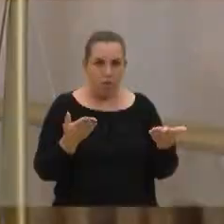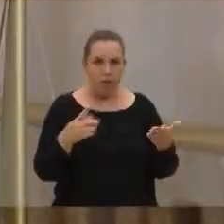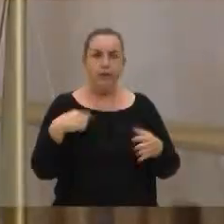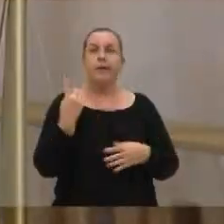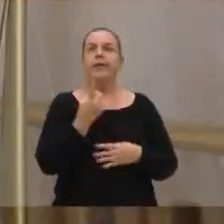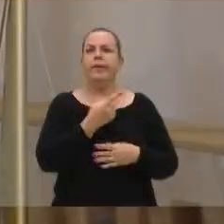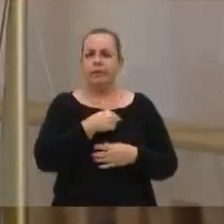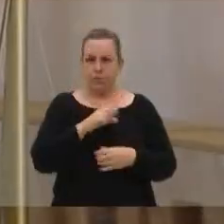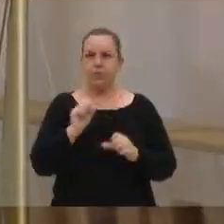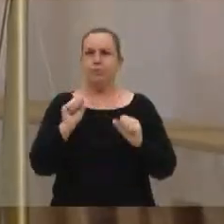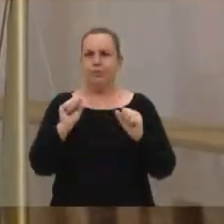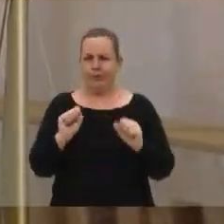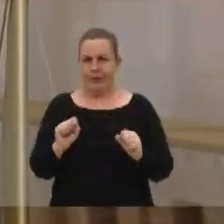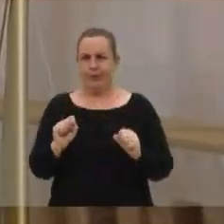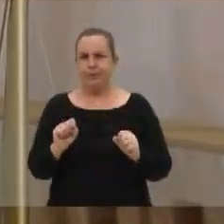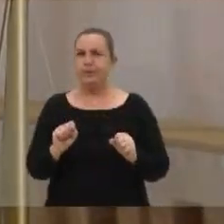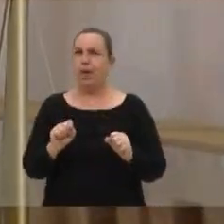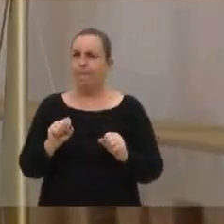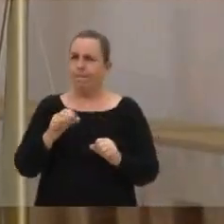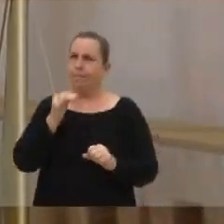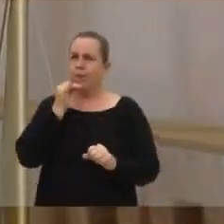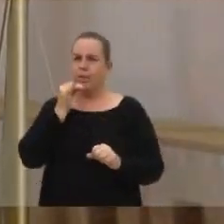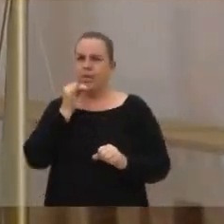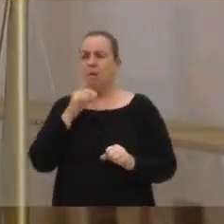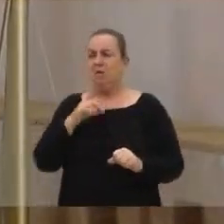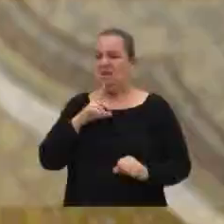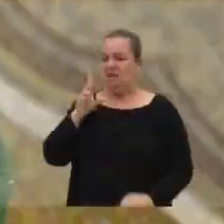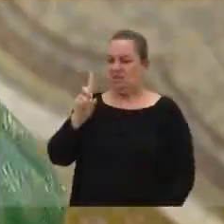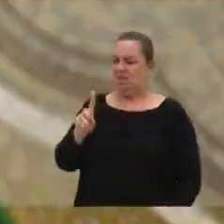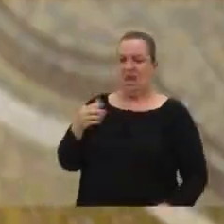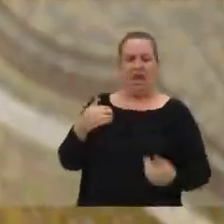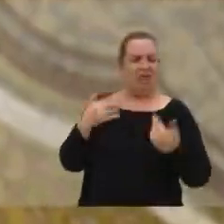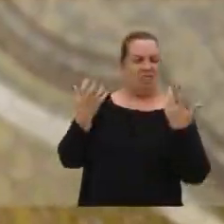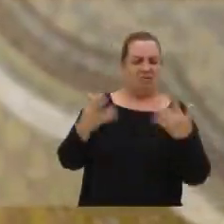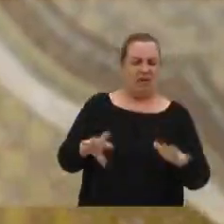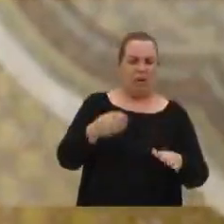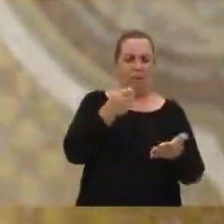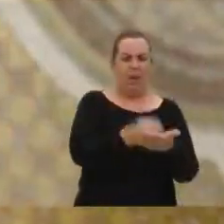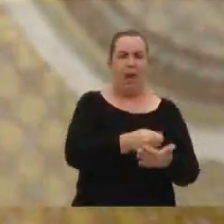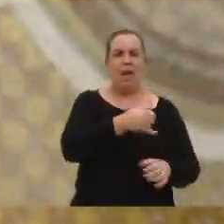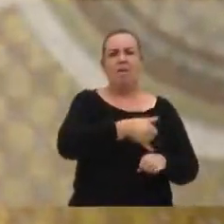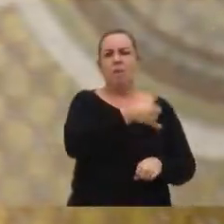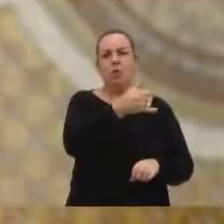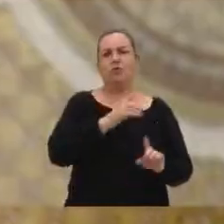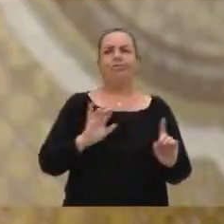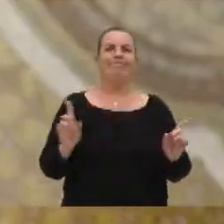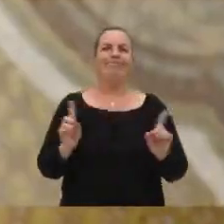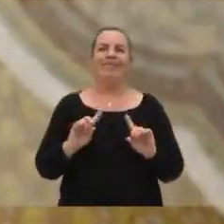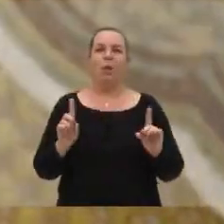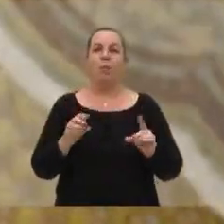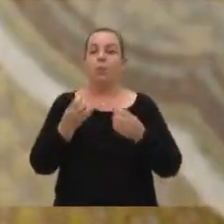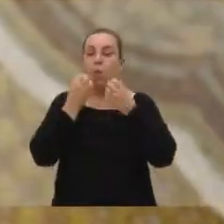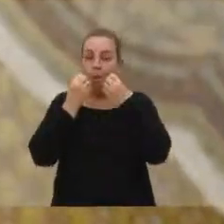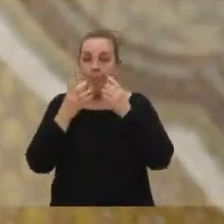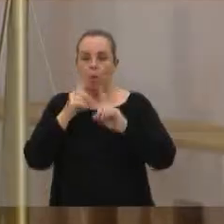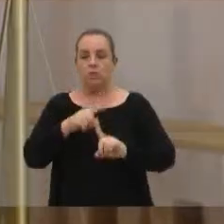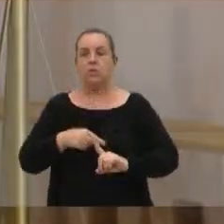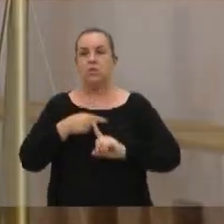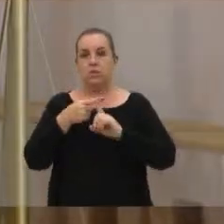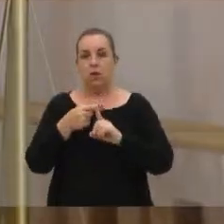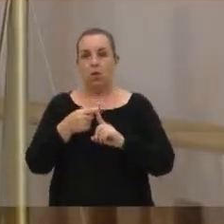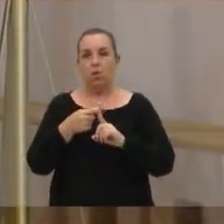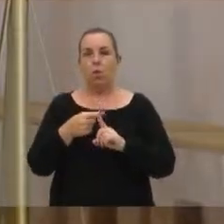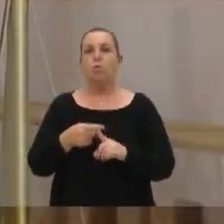Nós podemos nos dar o direito de não pagar impostos? Não. Um bom cristão é